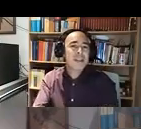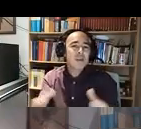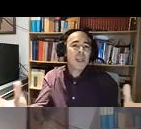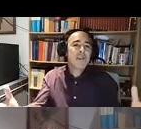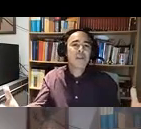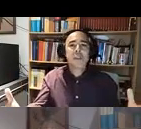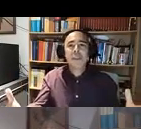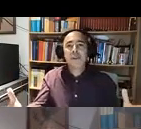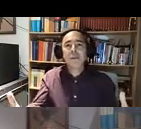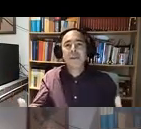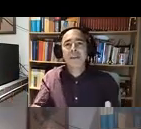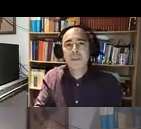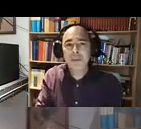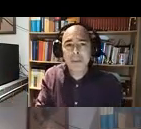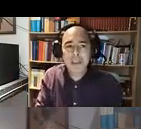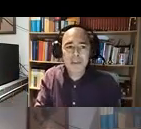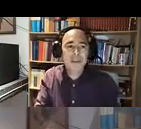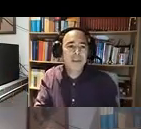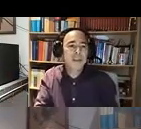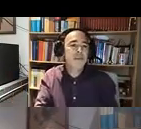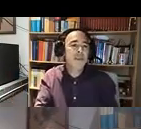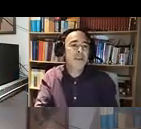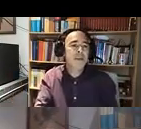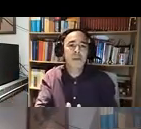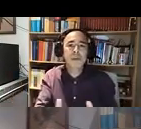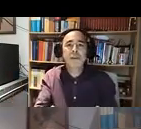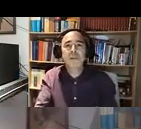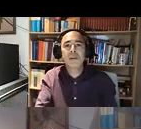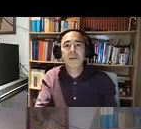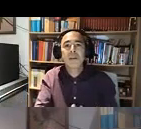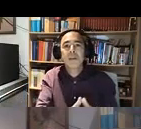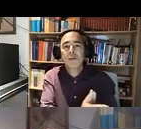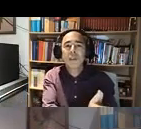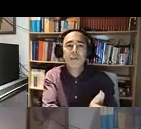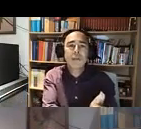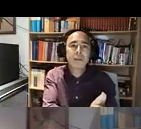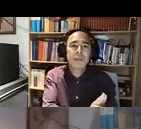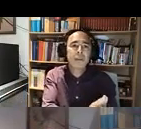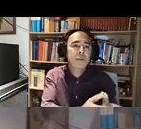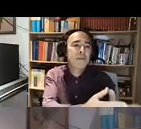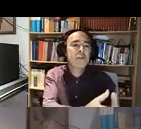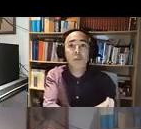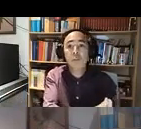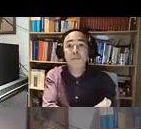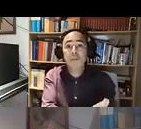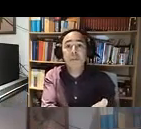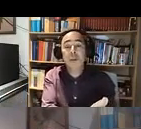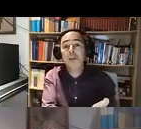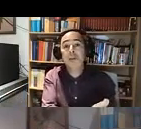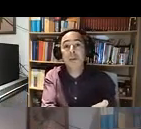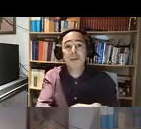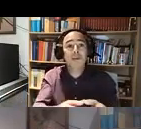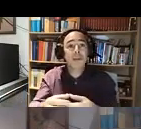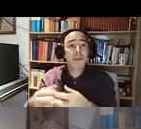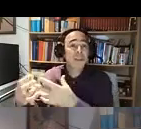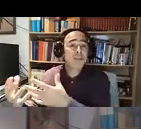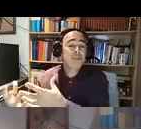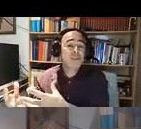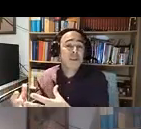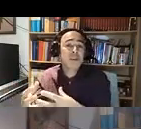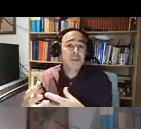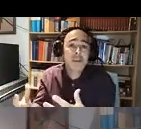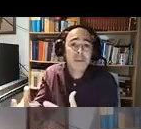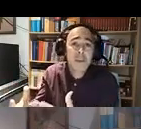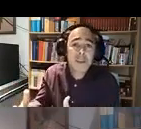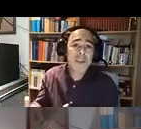regular depois que eu preciso fazer para começar é uma coisa que às vezes esquecemos de falar uma coisa muito simples os simples apenas 5 cobre foi tu que disse é o que